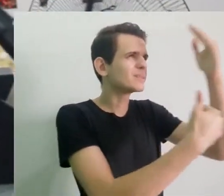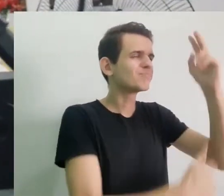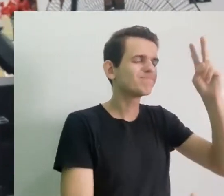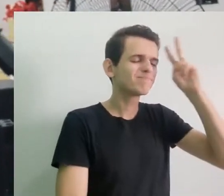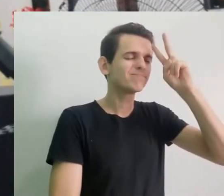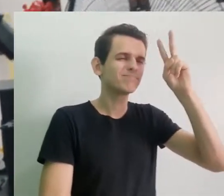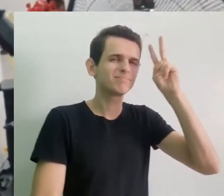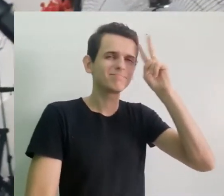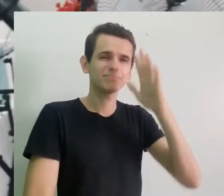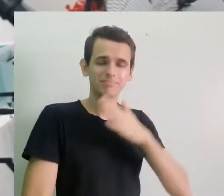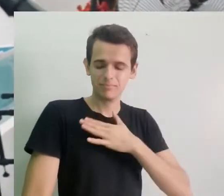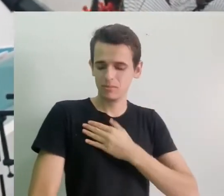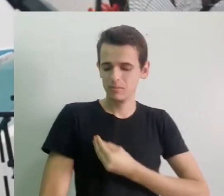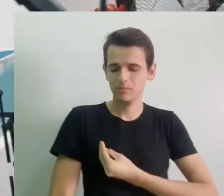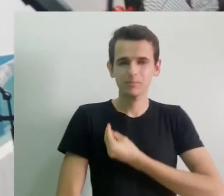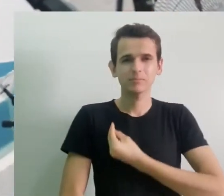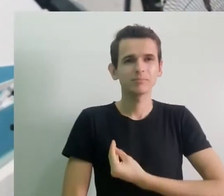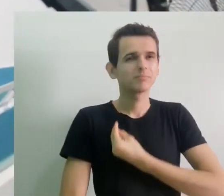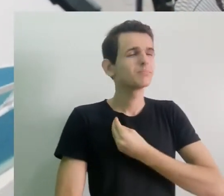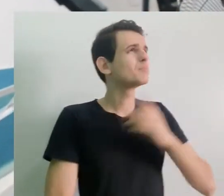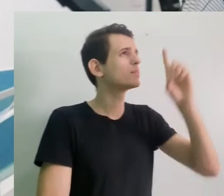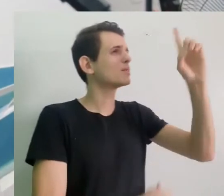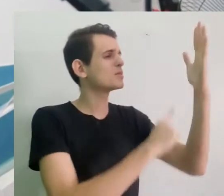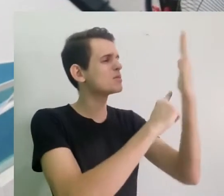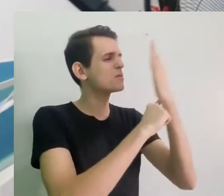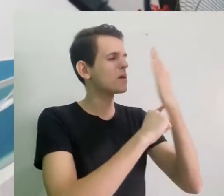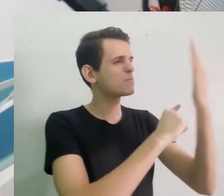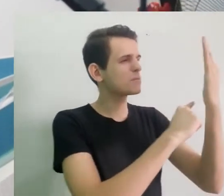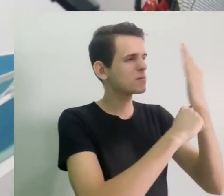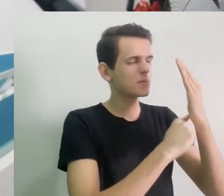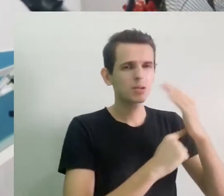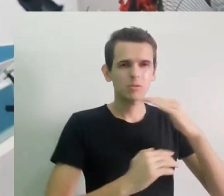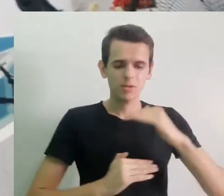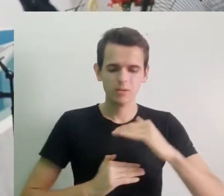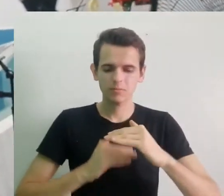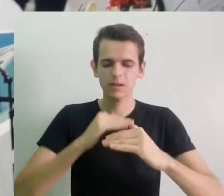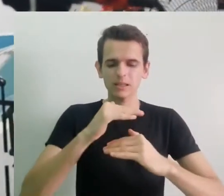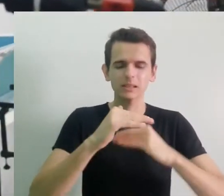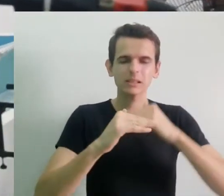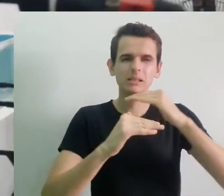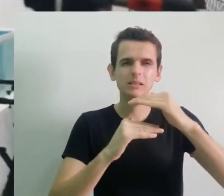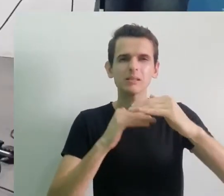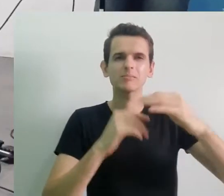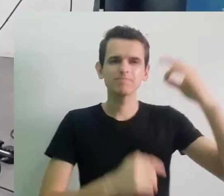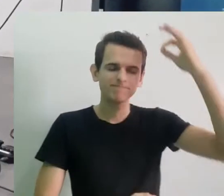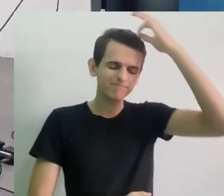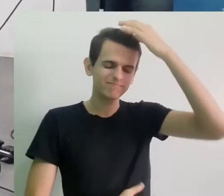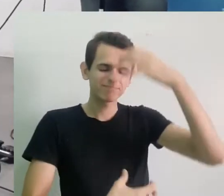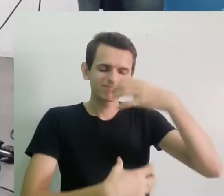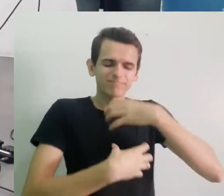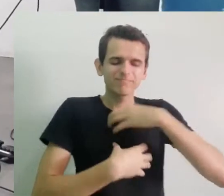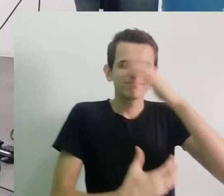Deus, por se lembrar de mim, e pelo teu favor é o que me faz crescer. Eu